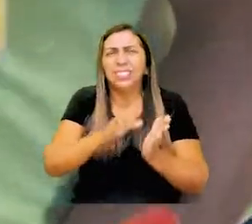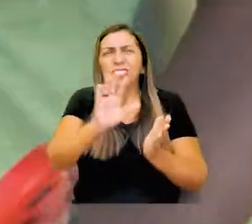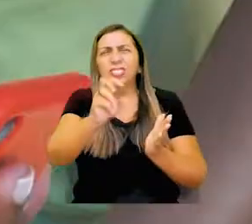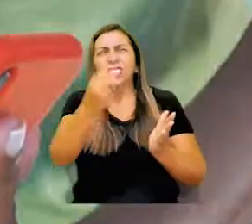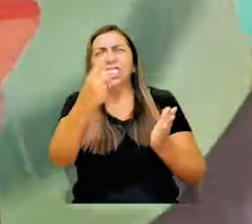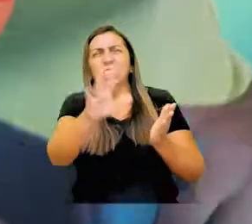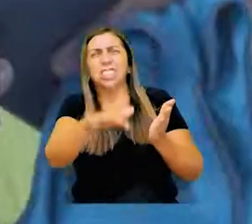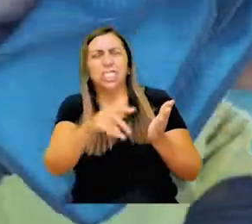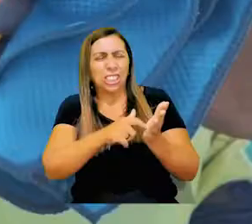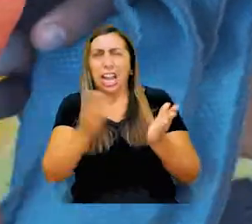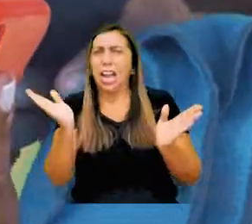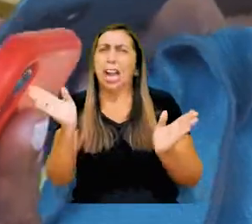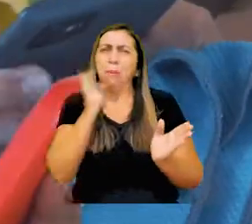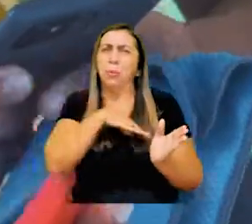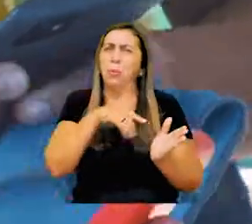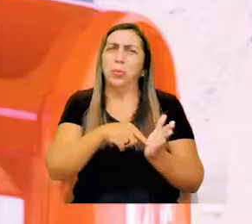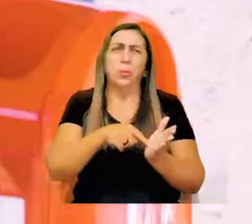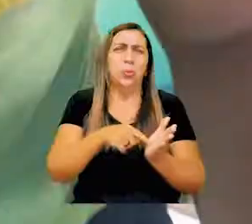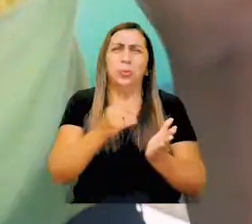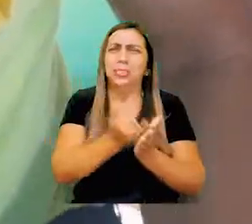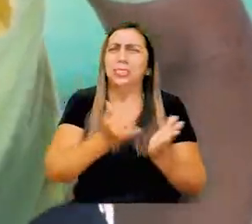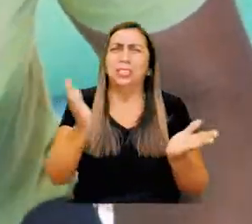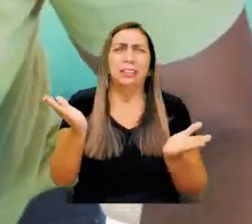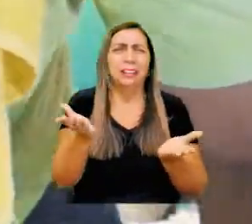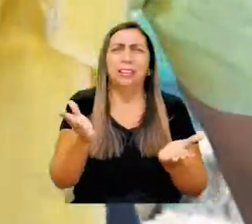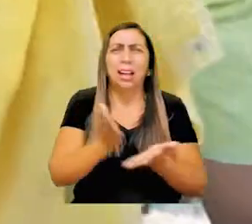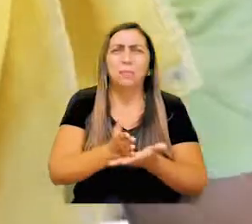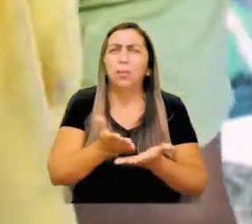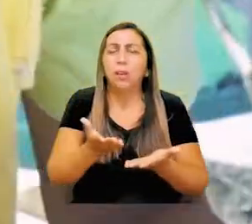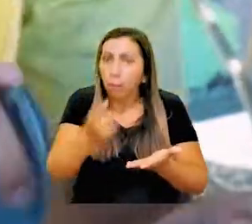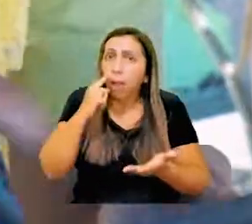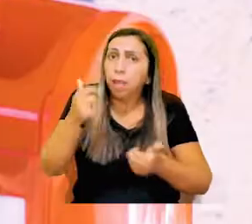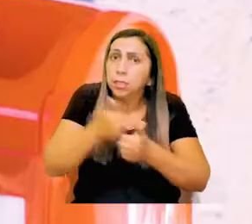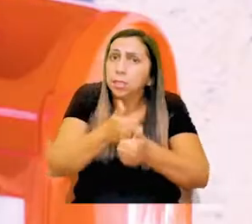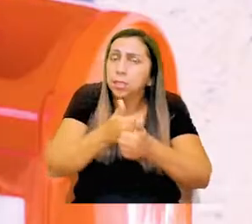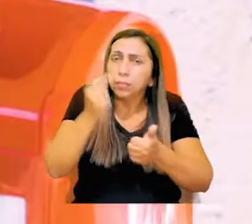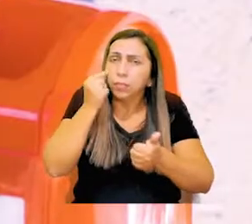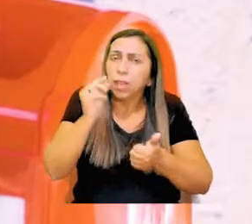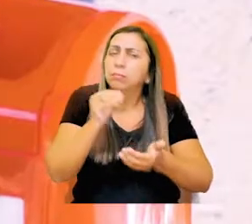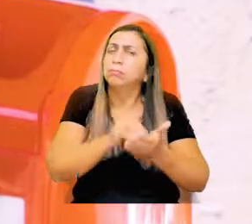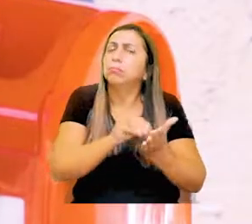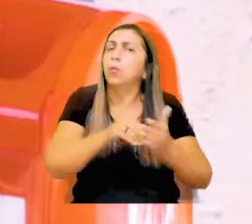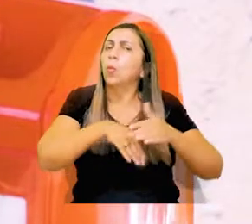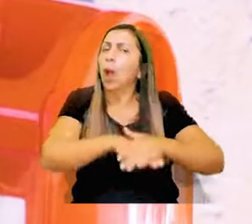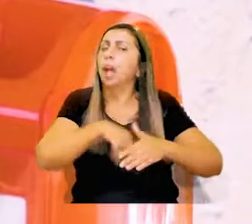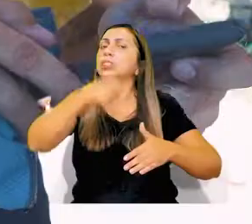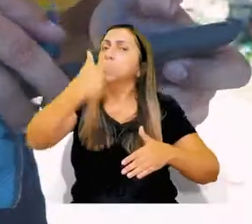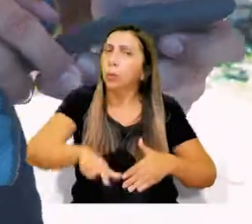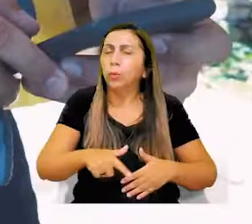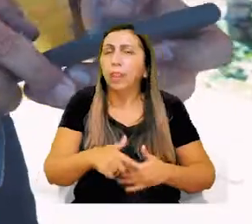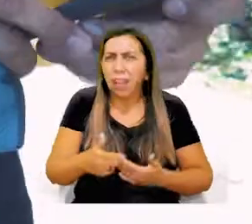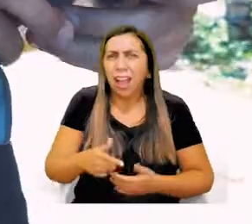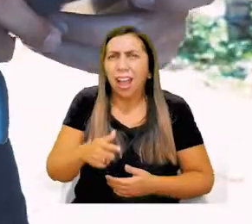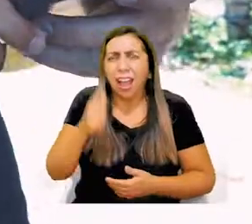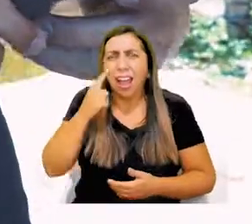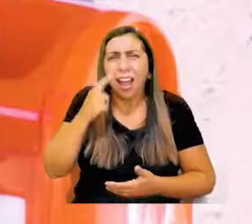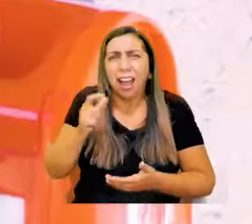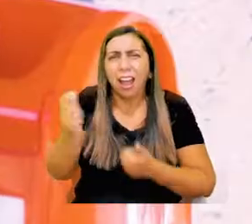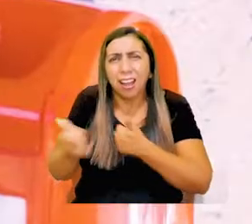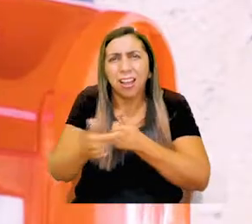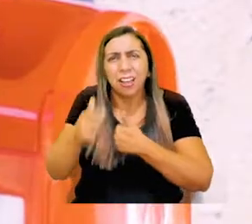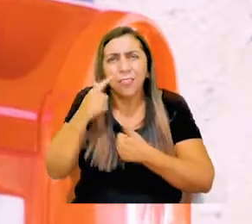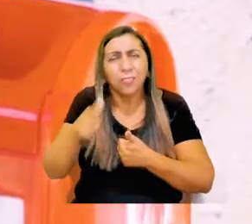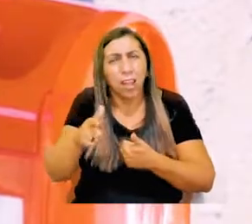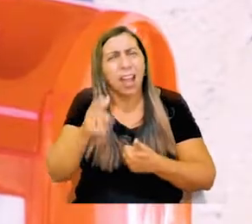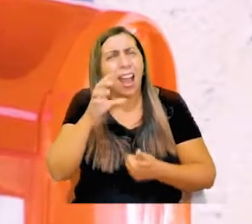no... Vixe, macho, vixe, acabou já. Acabou? Acabou. Mas siga, siga, faça o cadastro aí, porque depois vai sair de novo, meu filho faz. Vai, mas pega tu também, ativa as